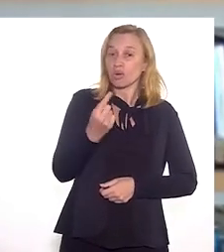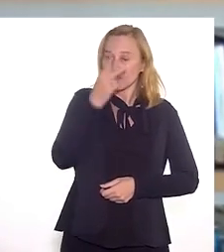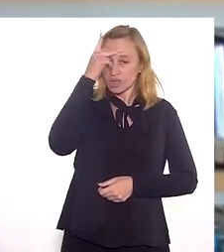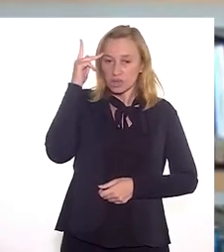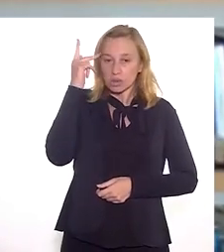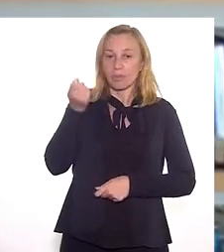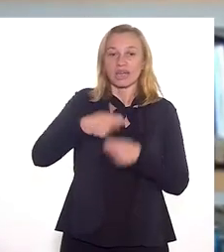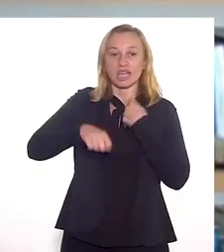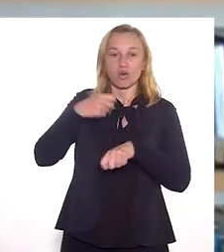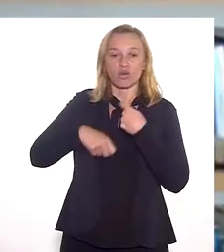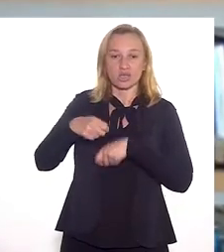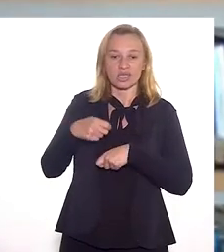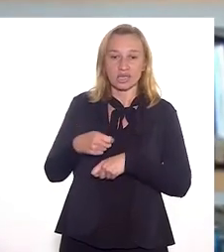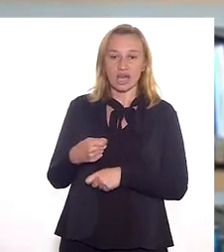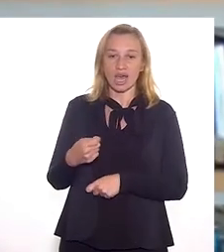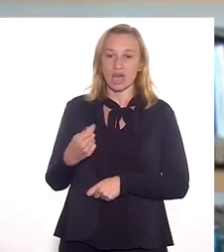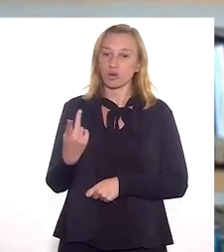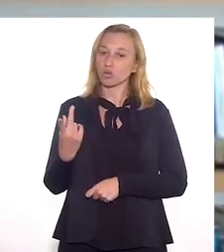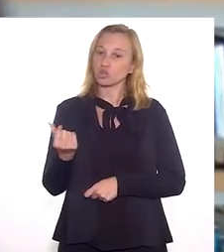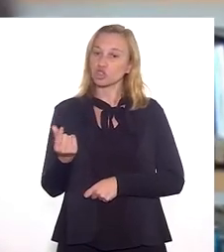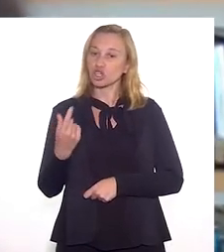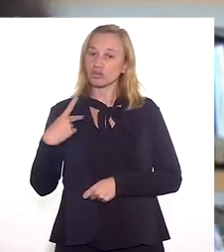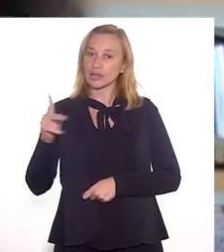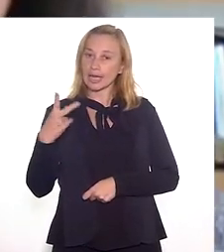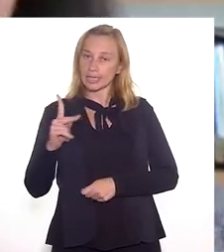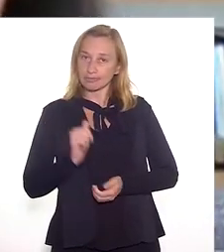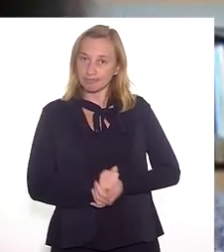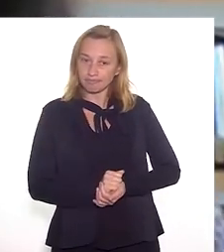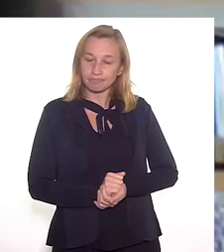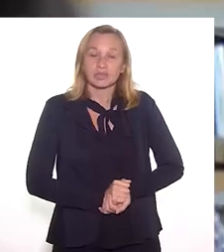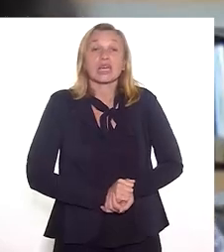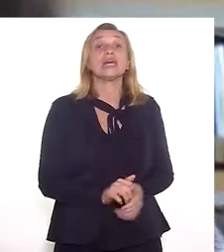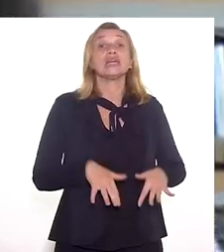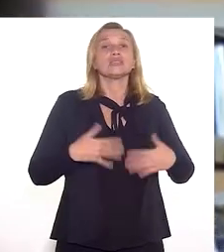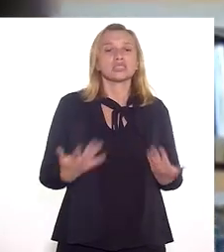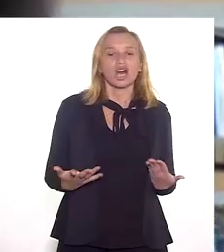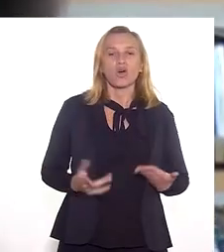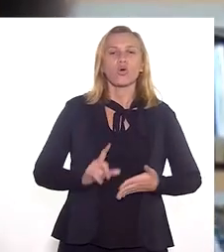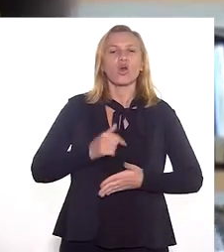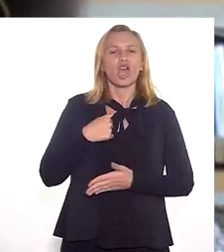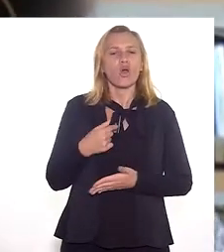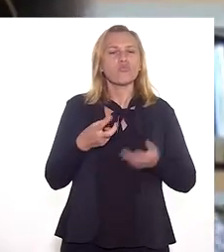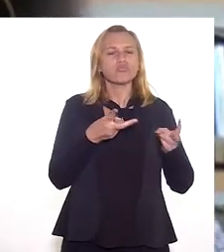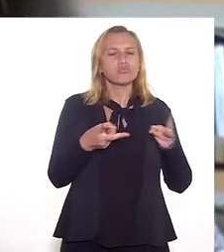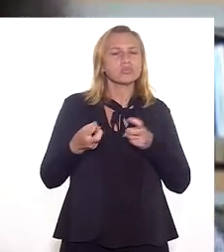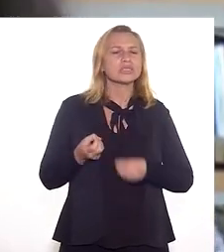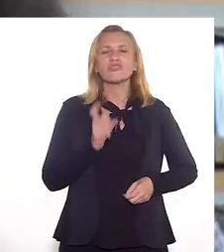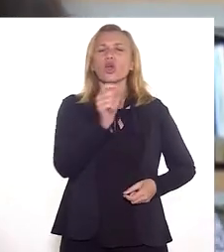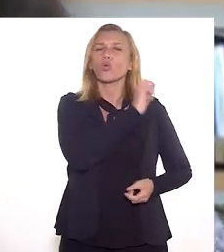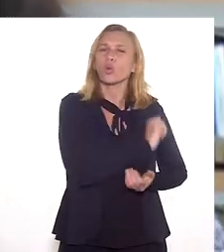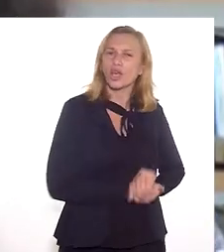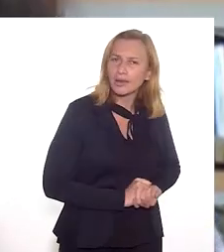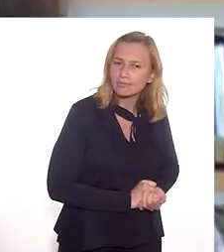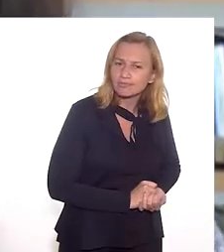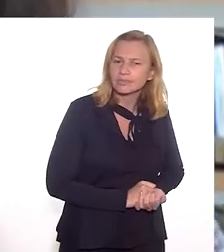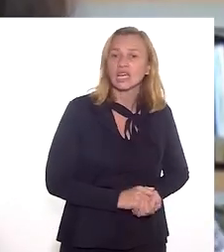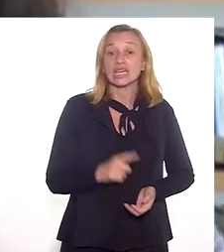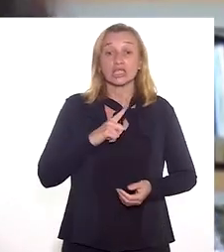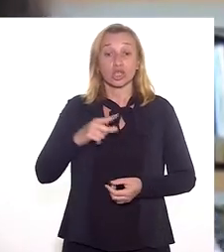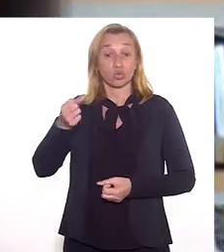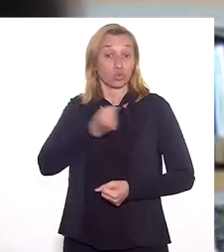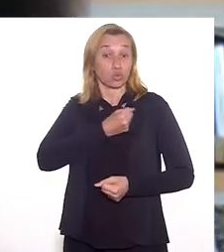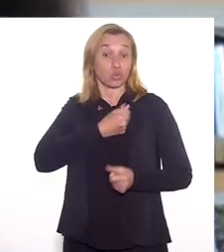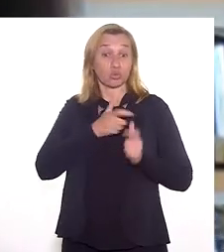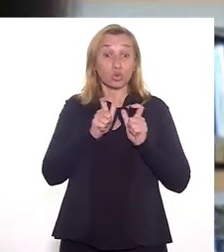em nome delas, para cuidar das finanças, para administrar o patrimônio. E o que eu comecei a observar é que havia uma